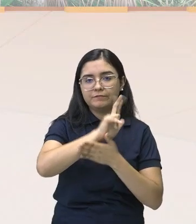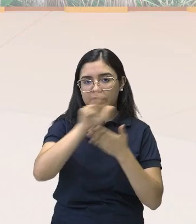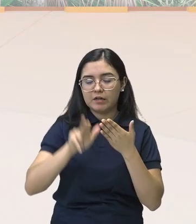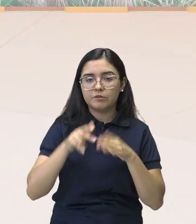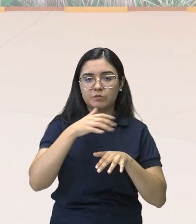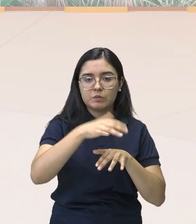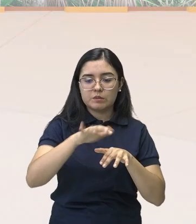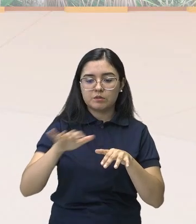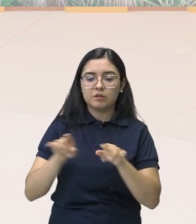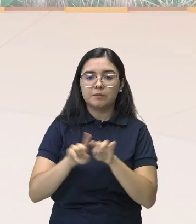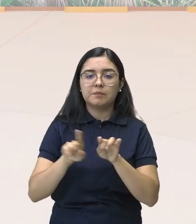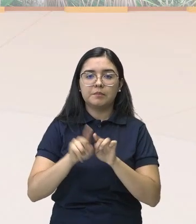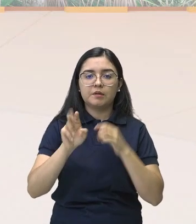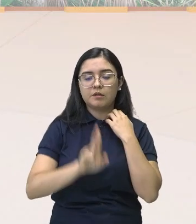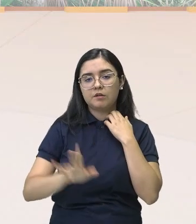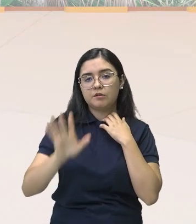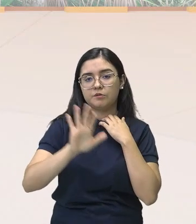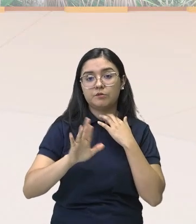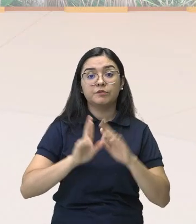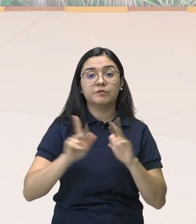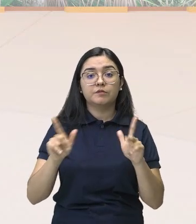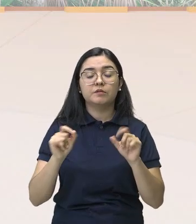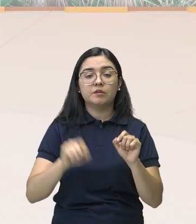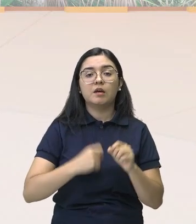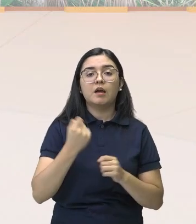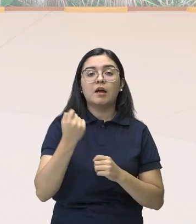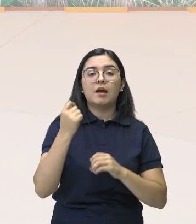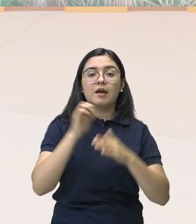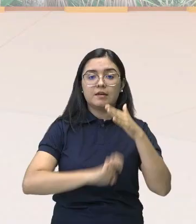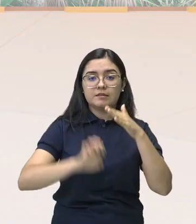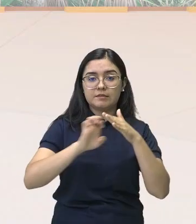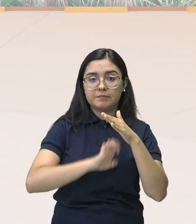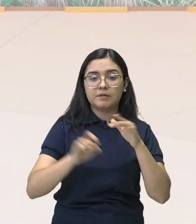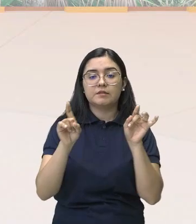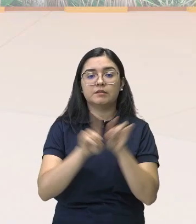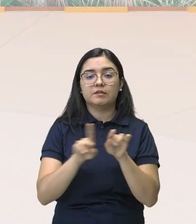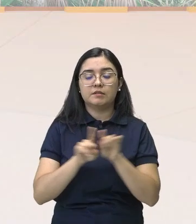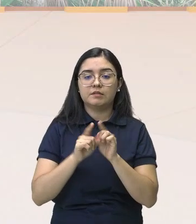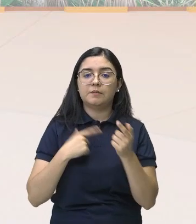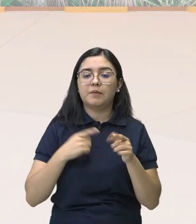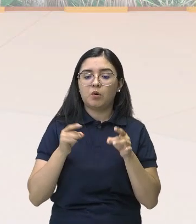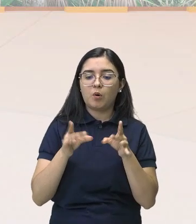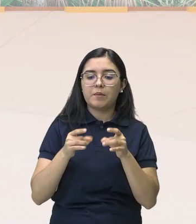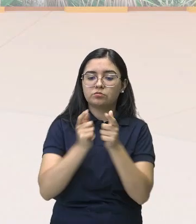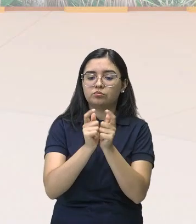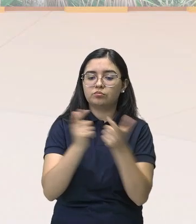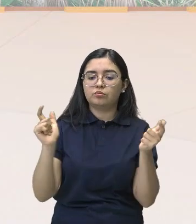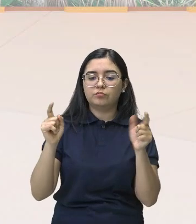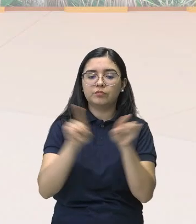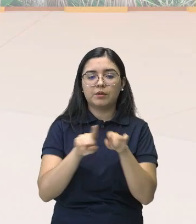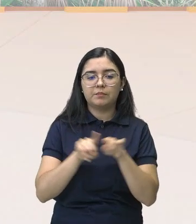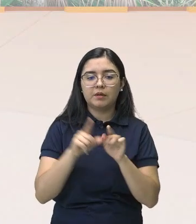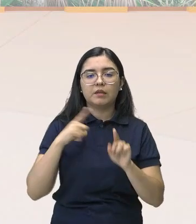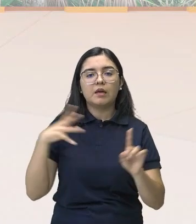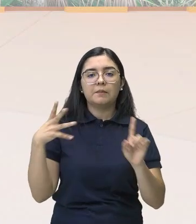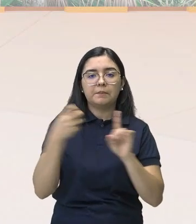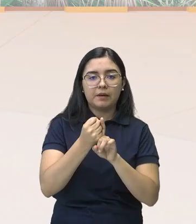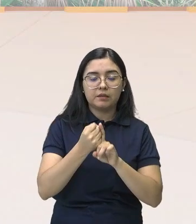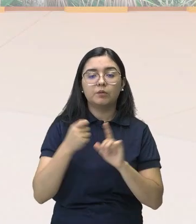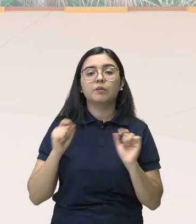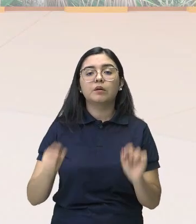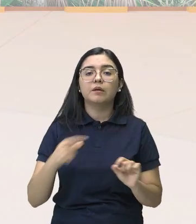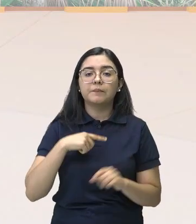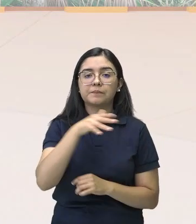diferentes regiões. A chegada das empresas e o aumento do comércio também tem impactado